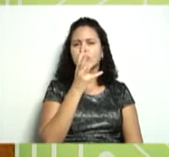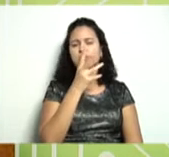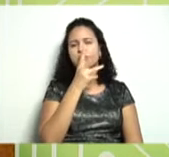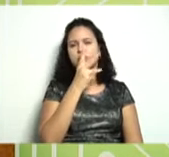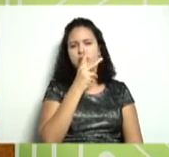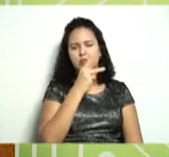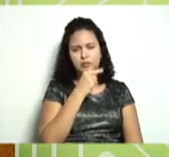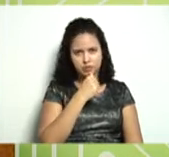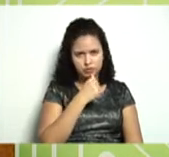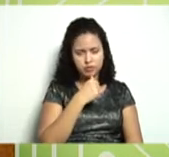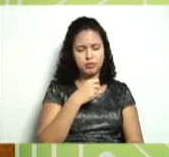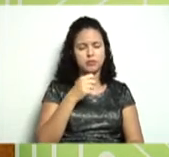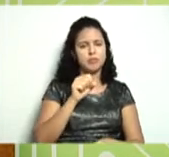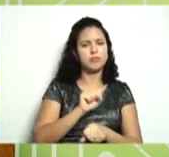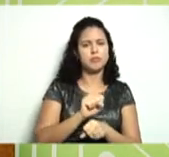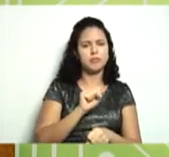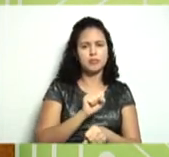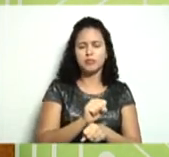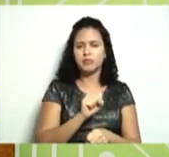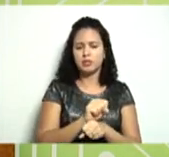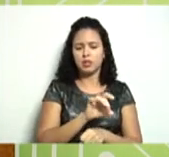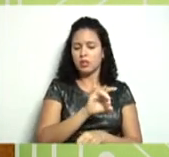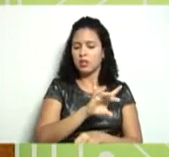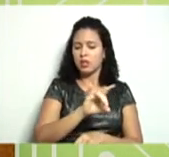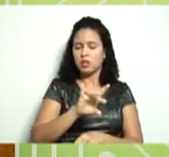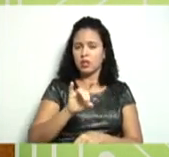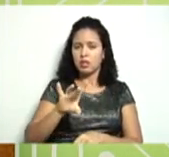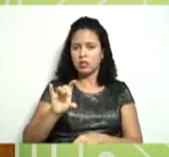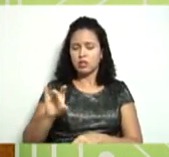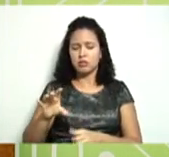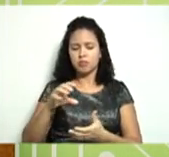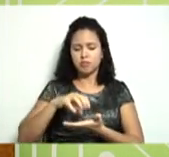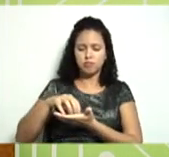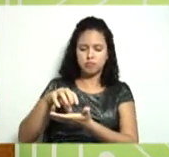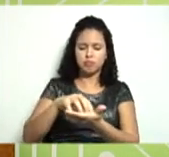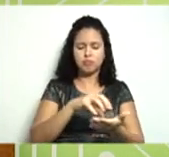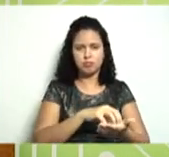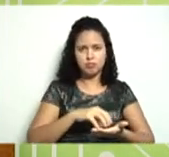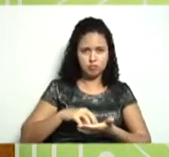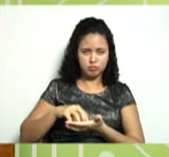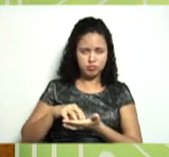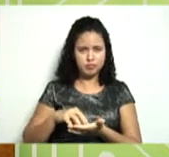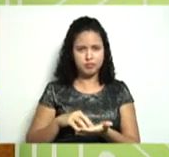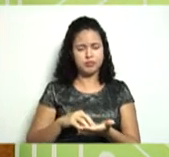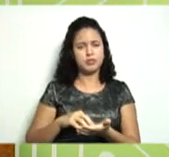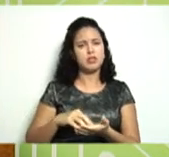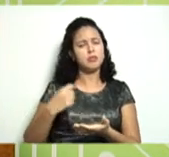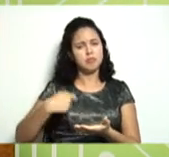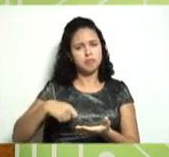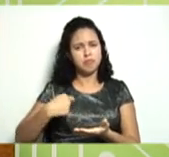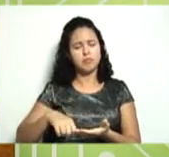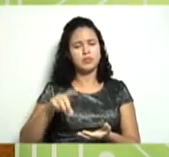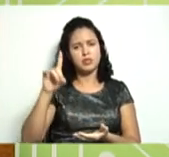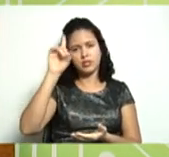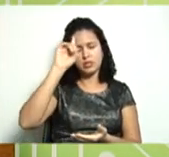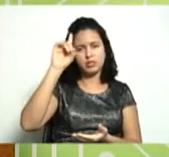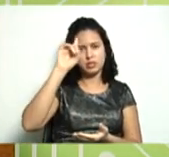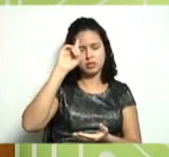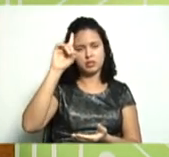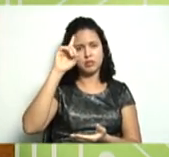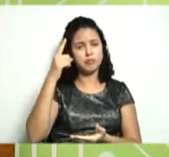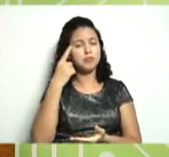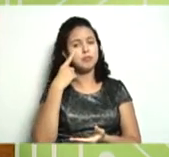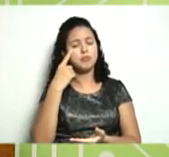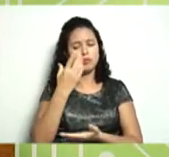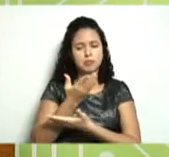de um determinado prazo, porque cada setor competente, ele necessita de prazos para fazer